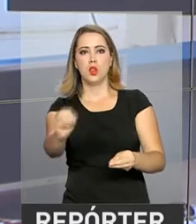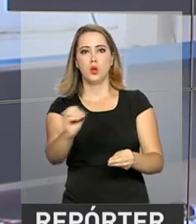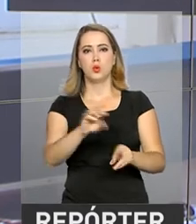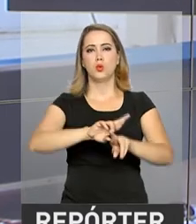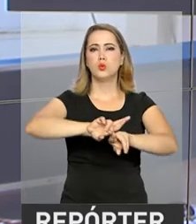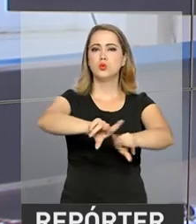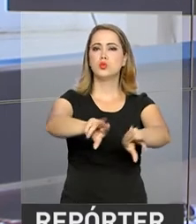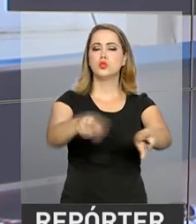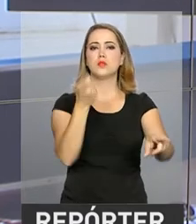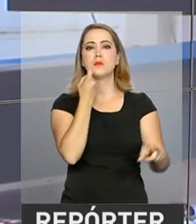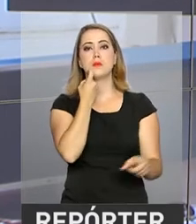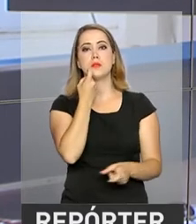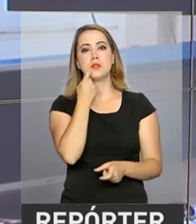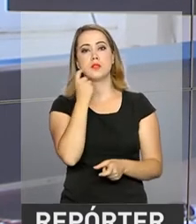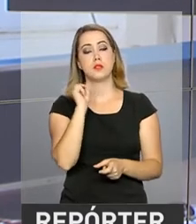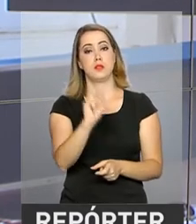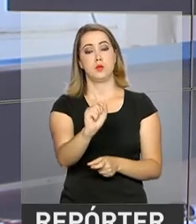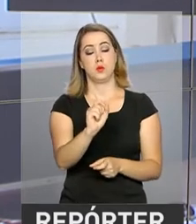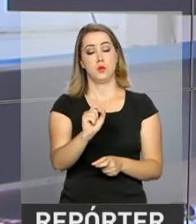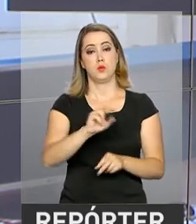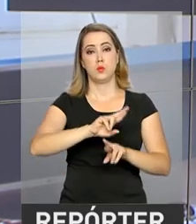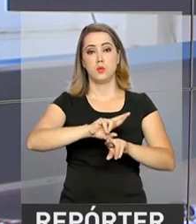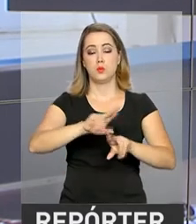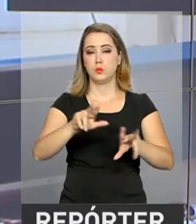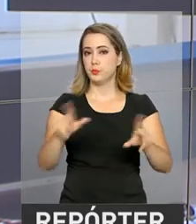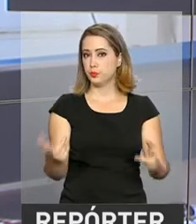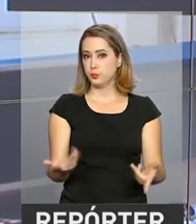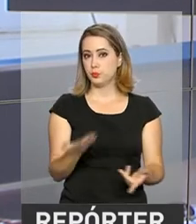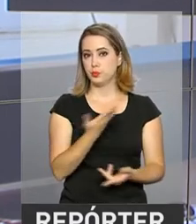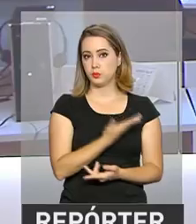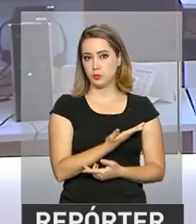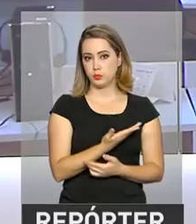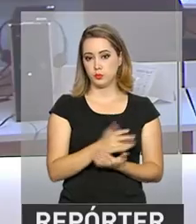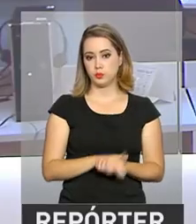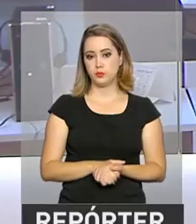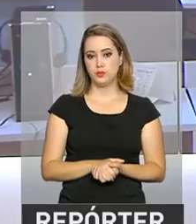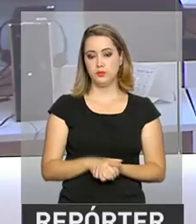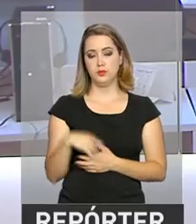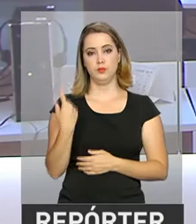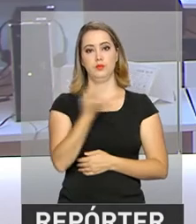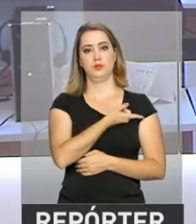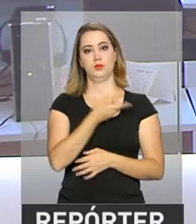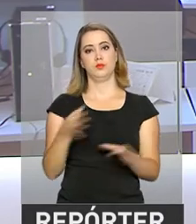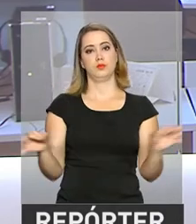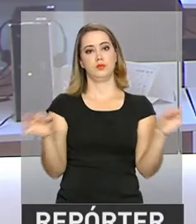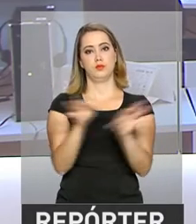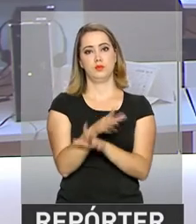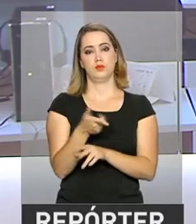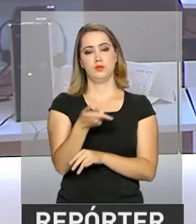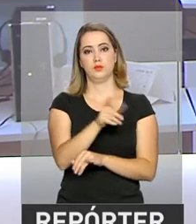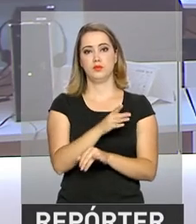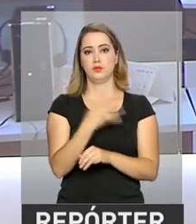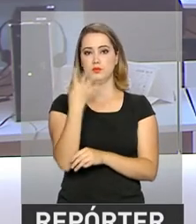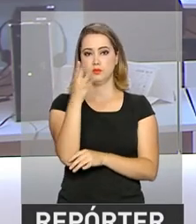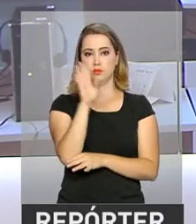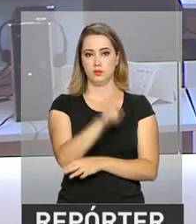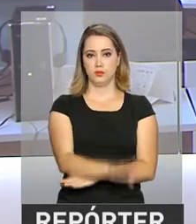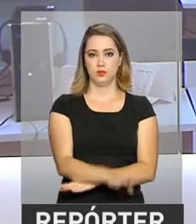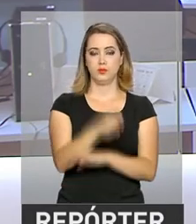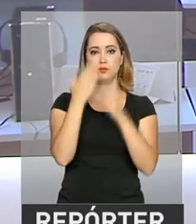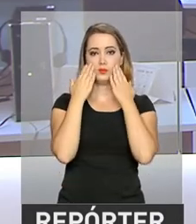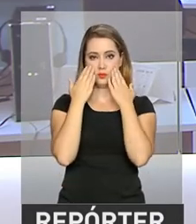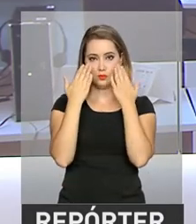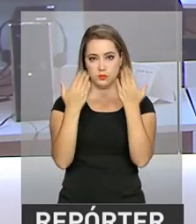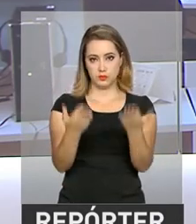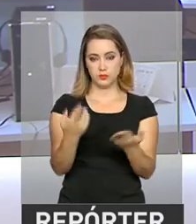xira piabas matrinxã e curimatã peoa nós ficamos por aqui voltamos às quatro da tarde na